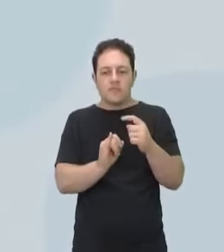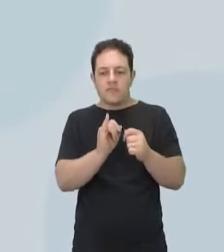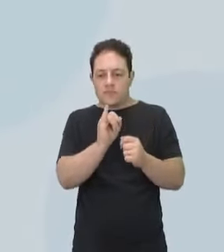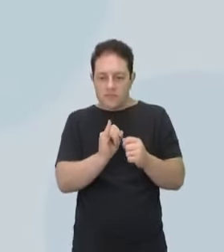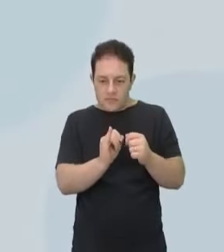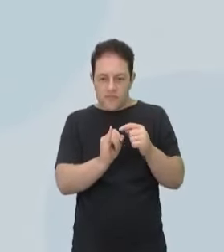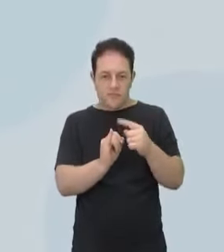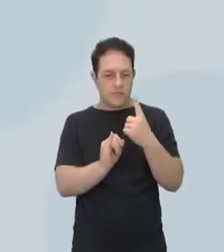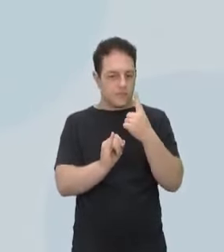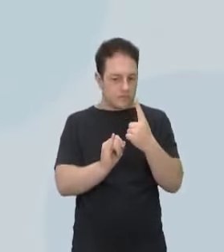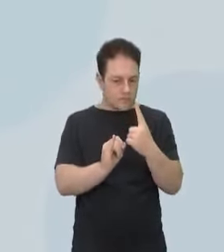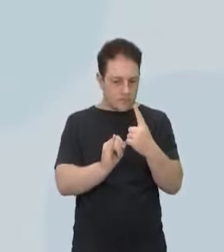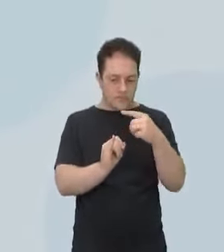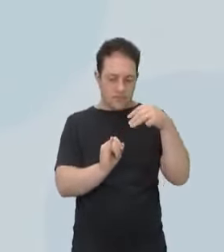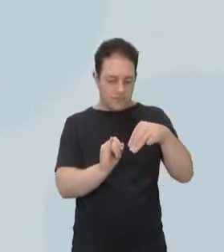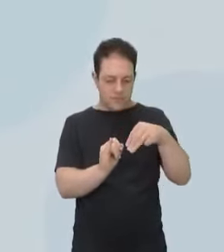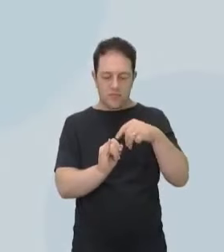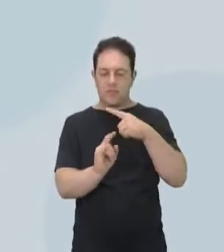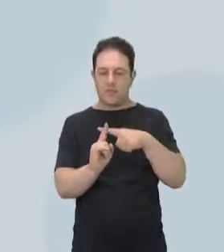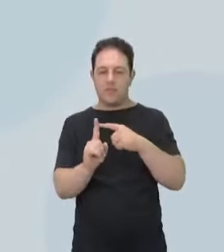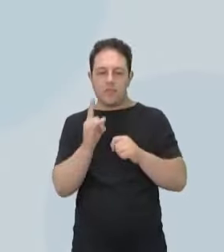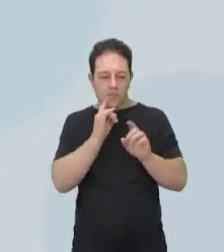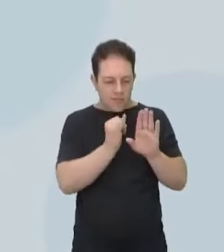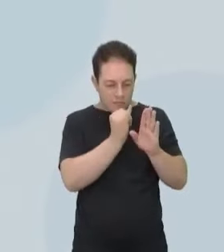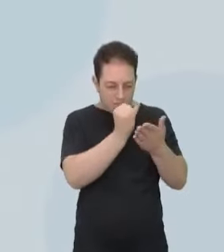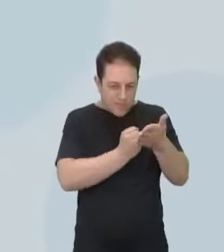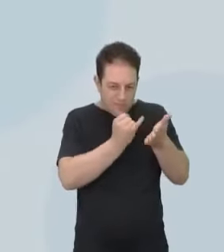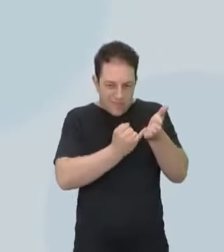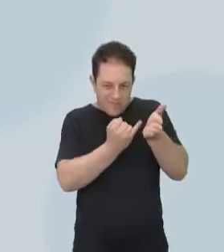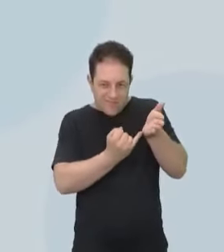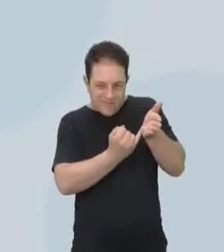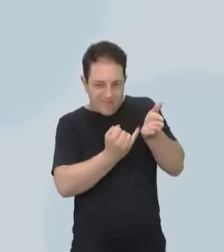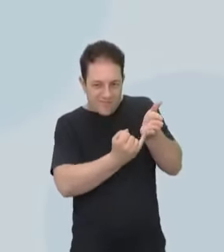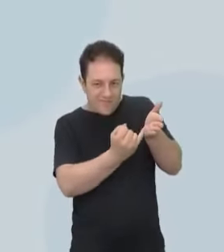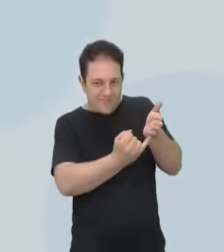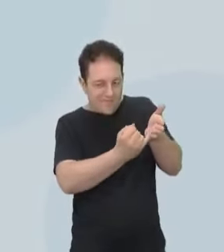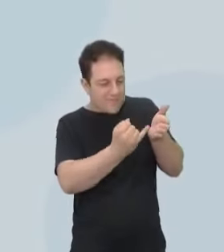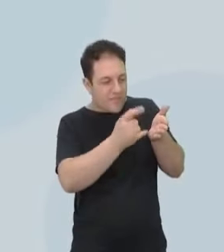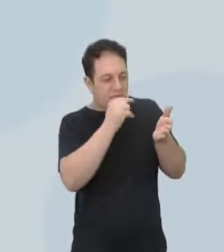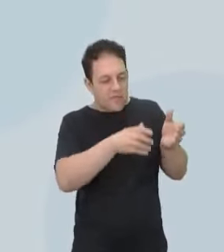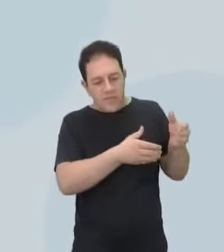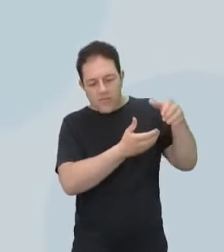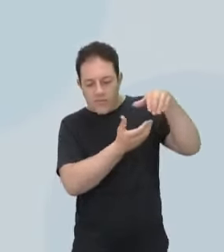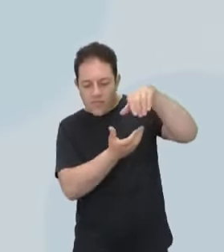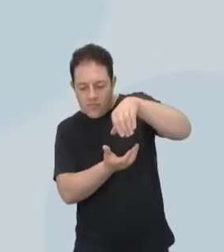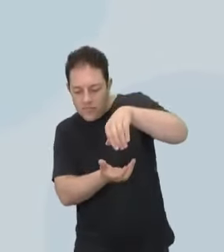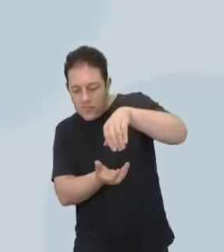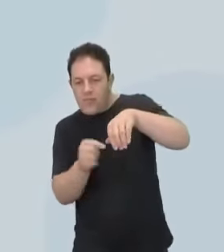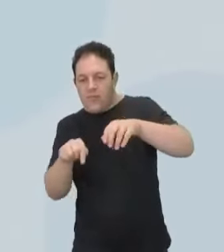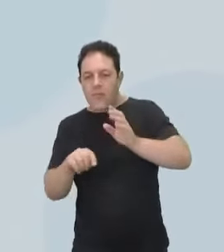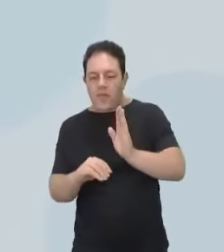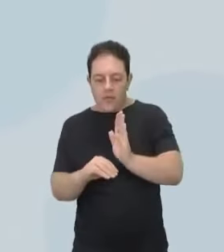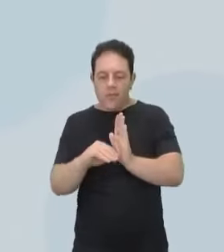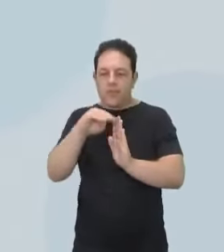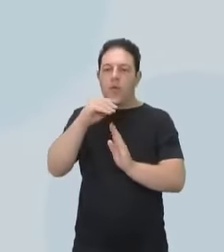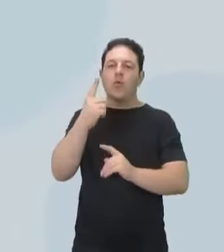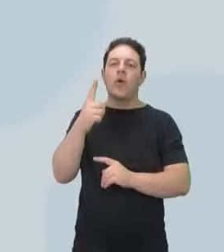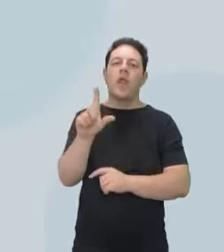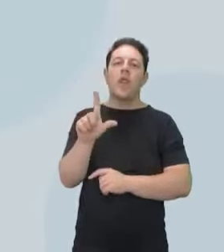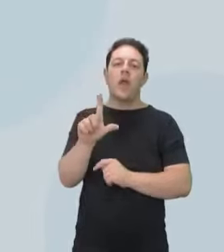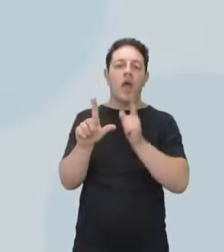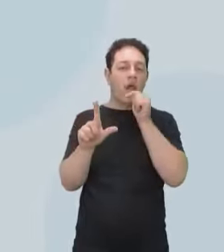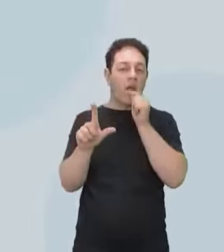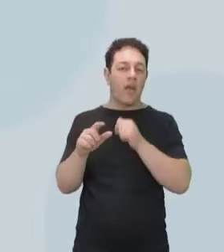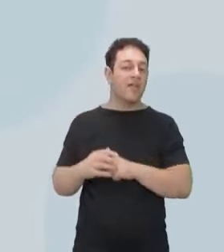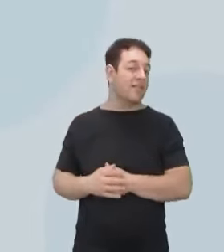1 metro, se eu pegar toda essa água que caiu ali e colocar na garrafa, vai dar 1 litro de água. Né? Então